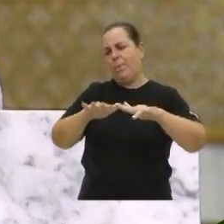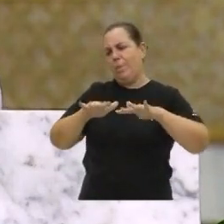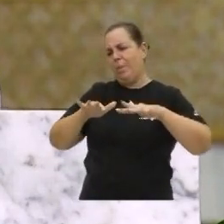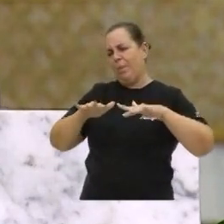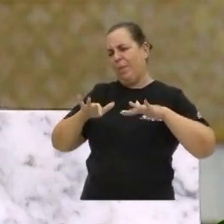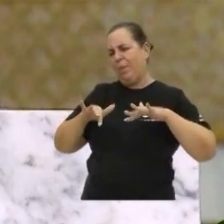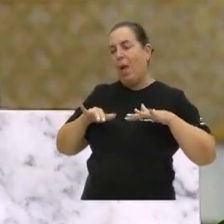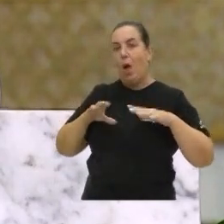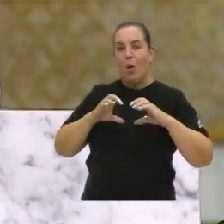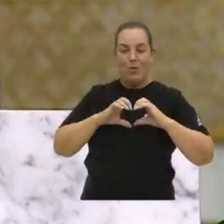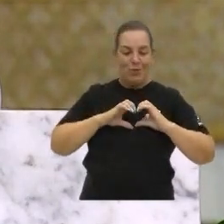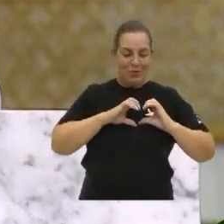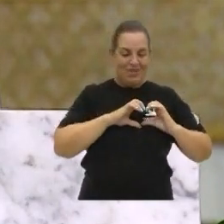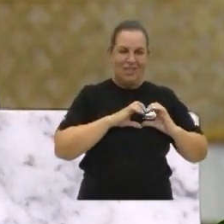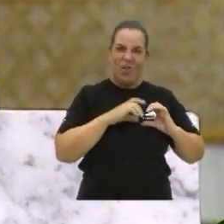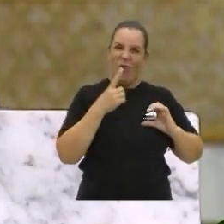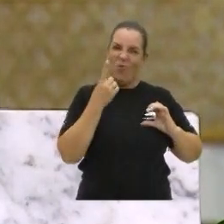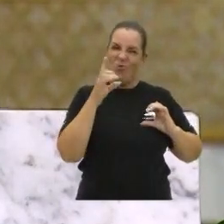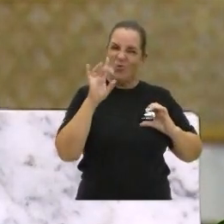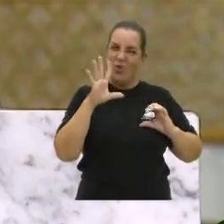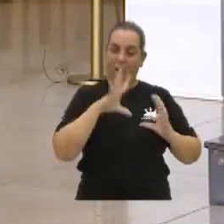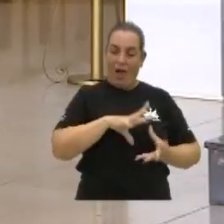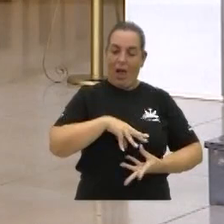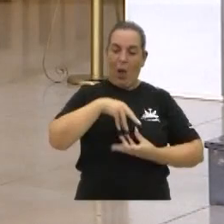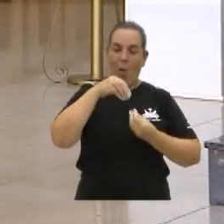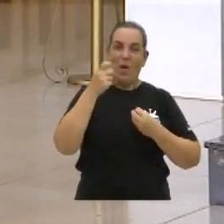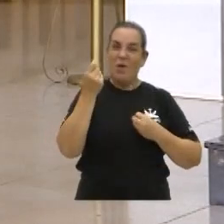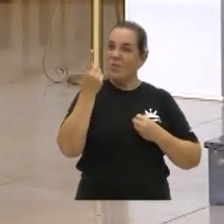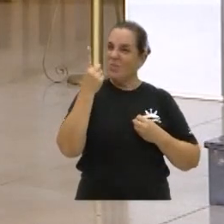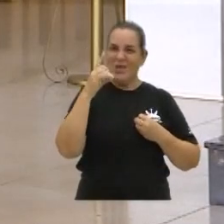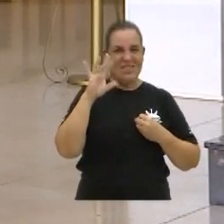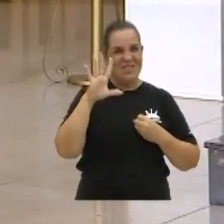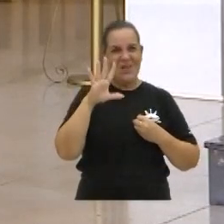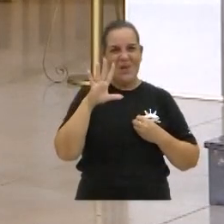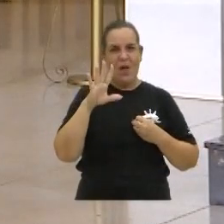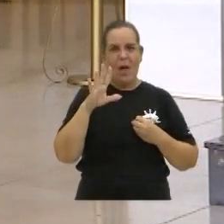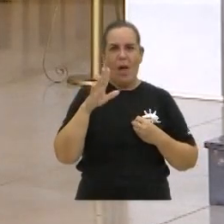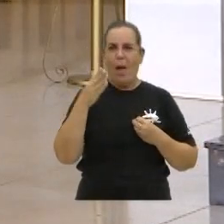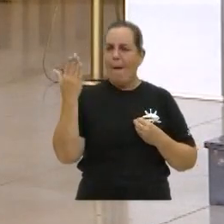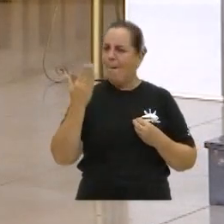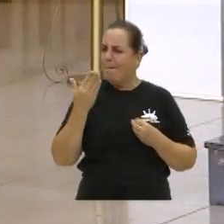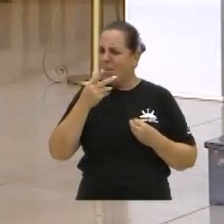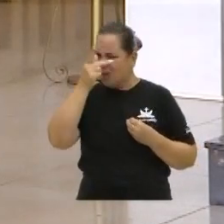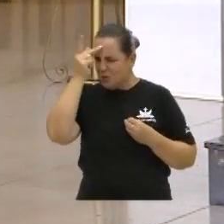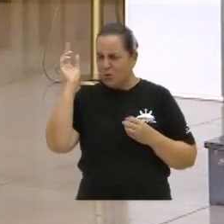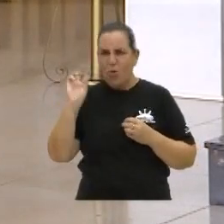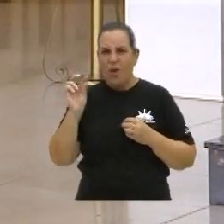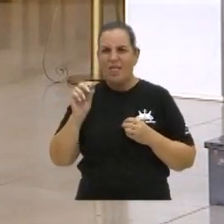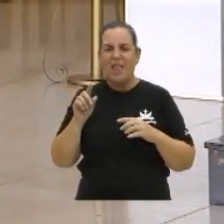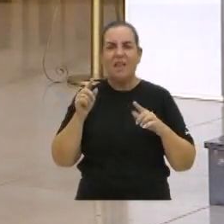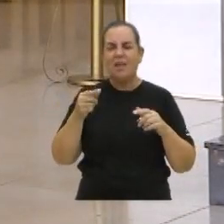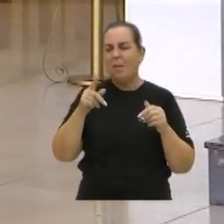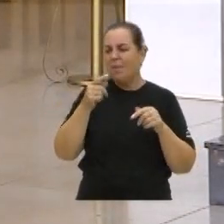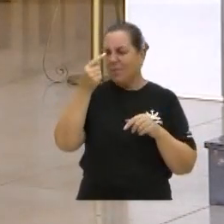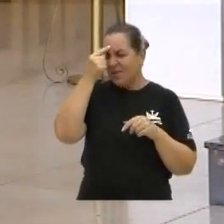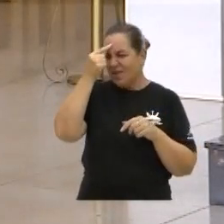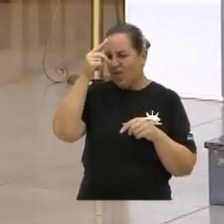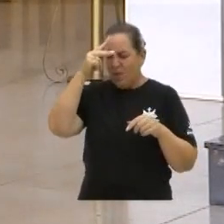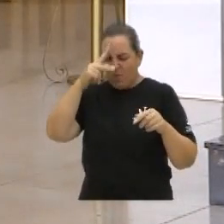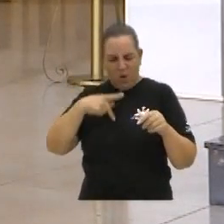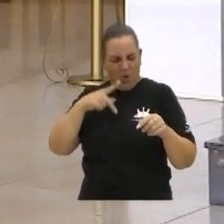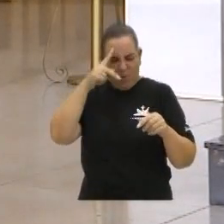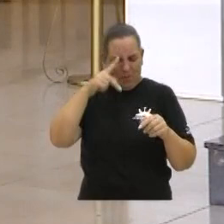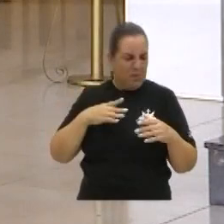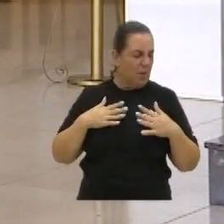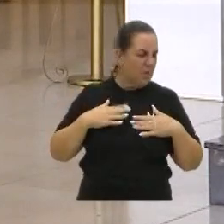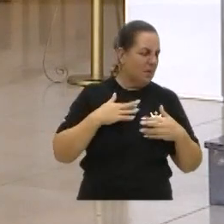só coração e uma só alma. Ninguém considerava como própria as coisas